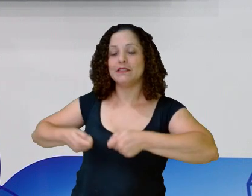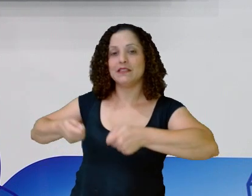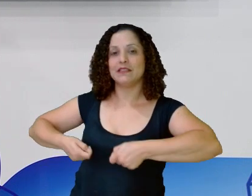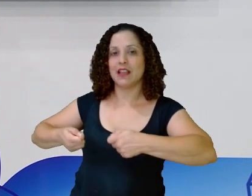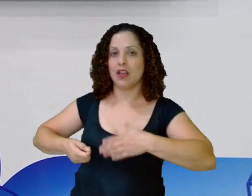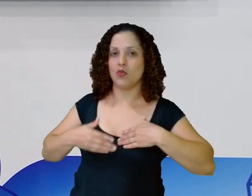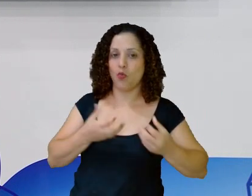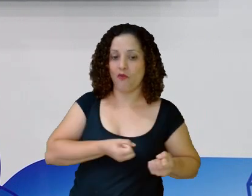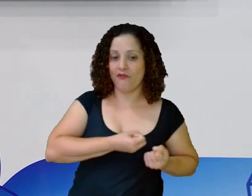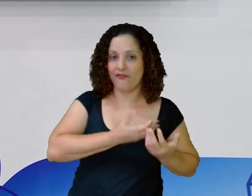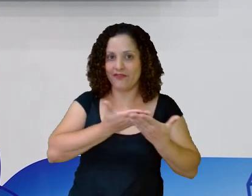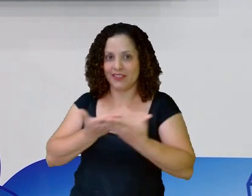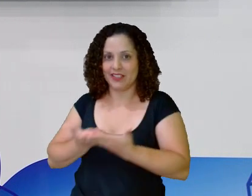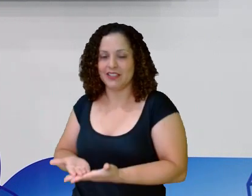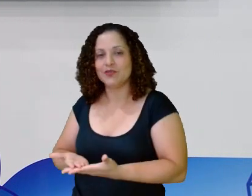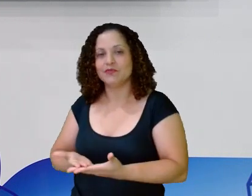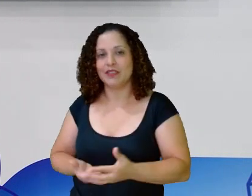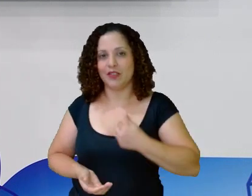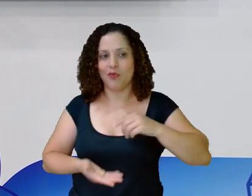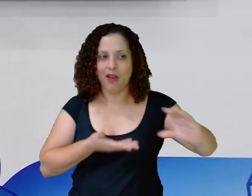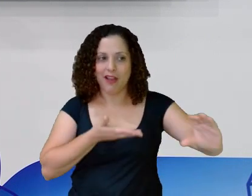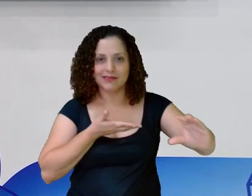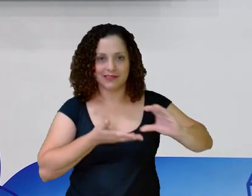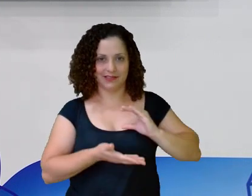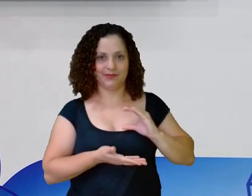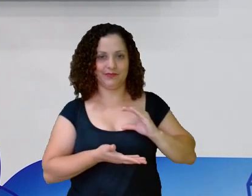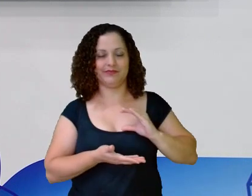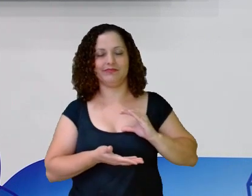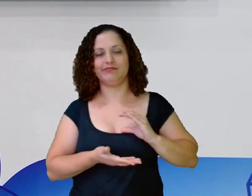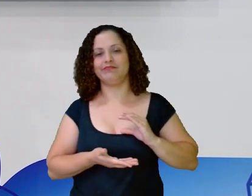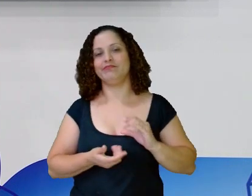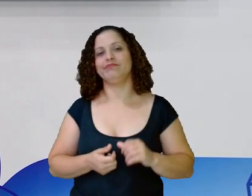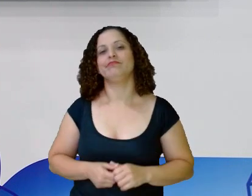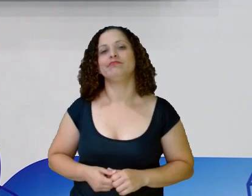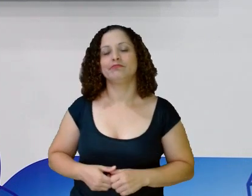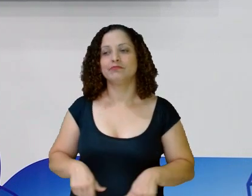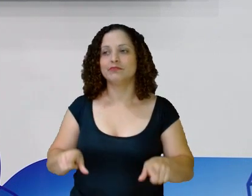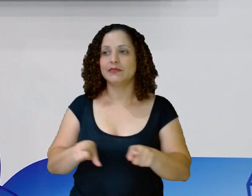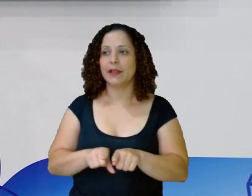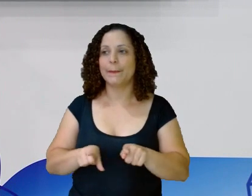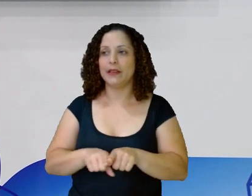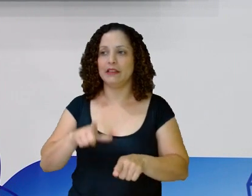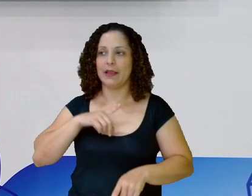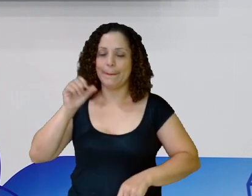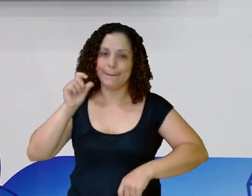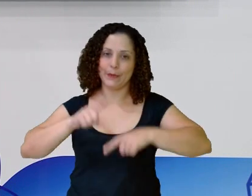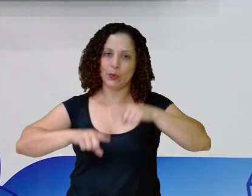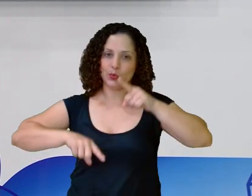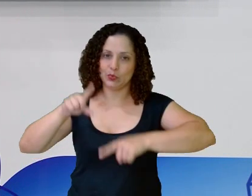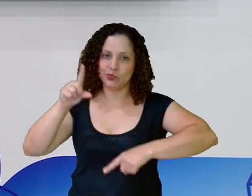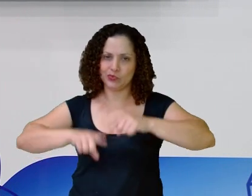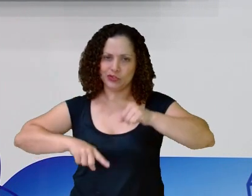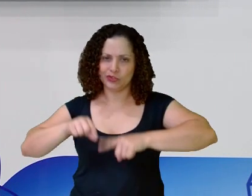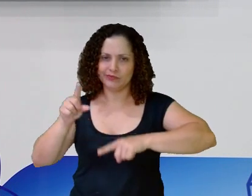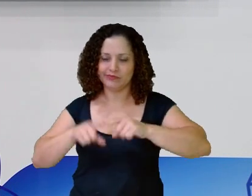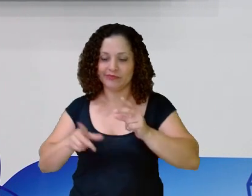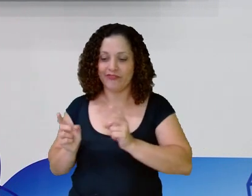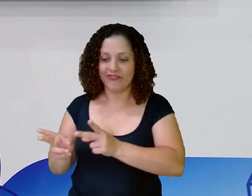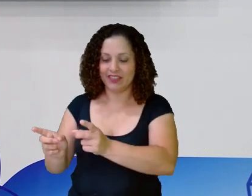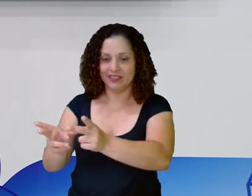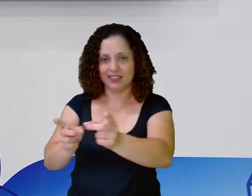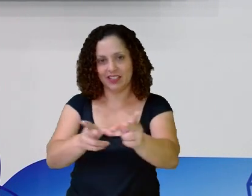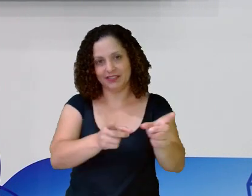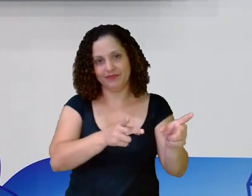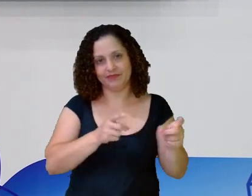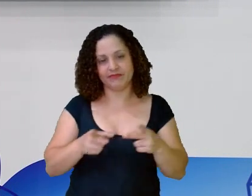esse serviço, a gente cobra um valor por esse serviço. E também nós temos os produtos que circulam nas cidades. Então, as